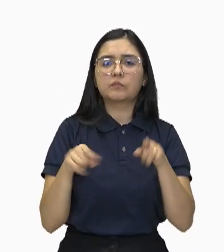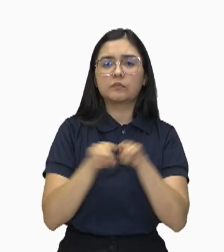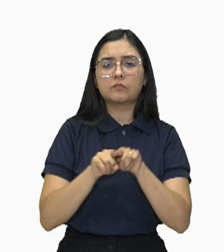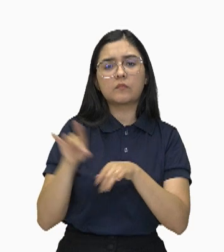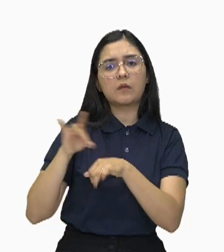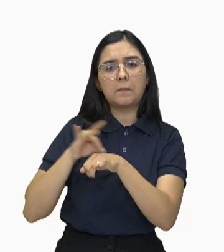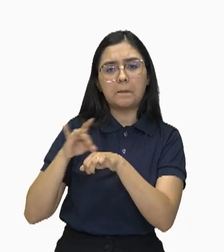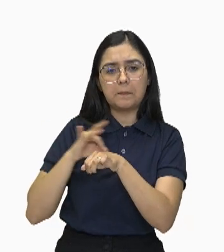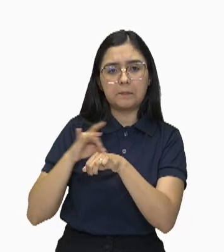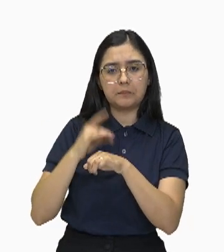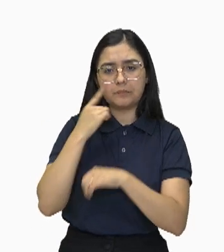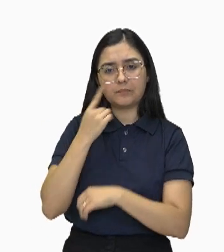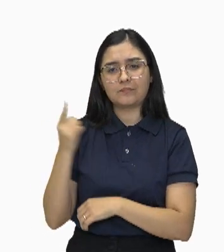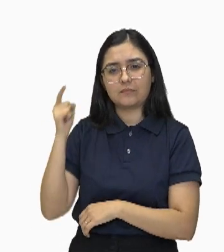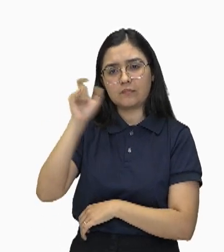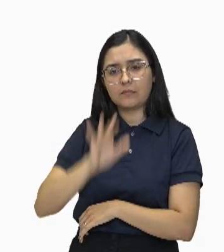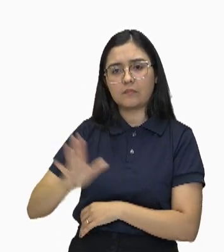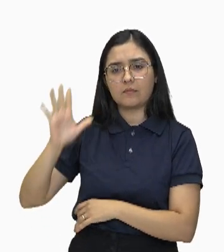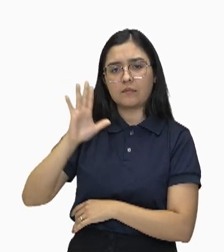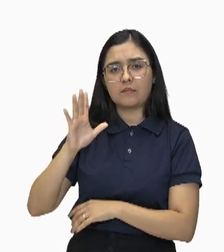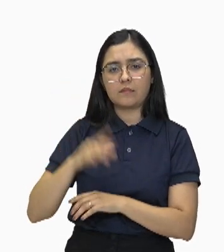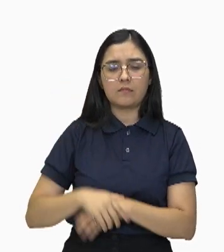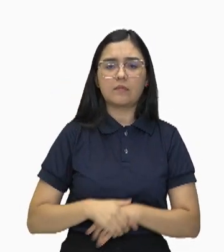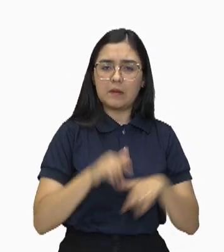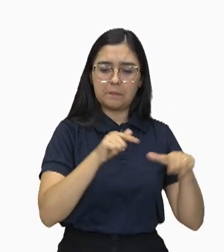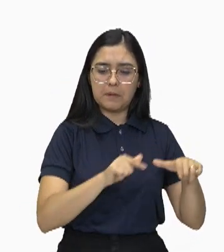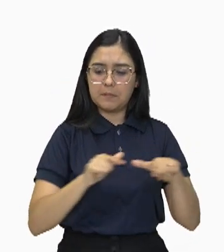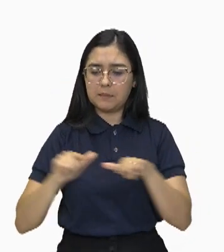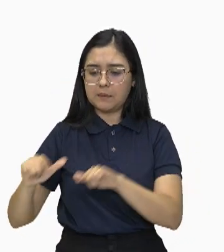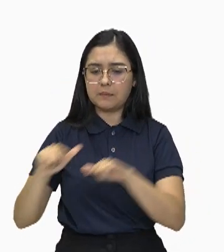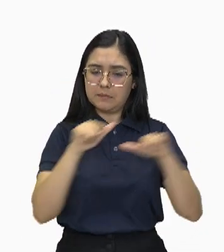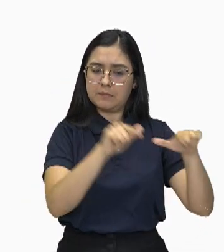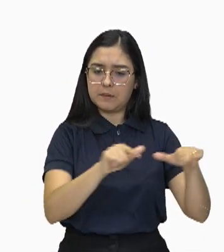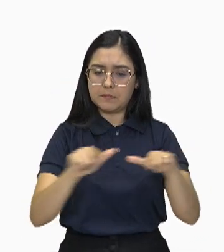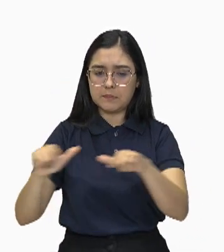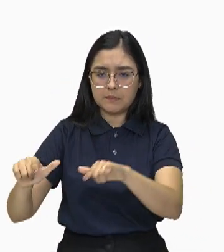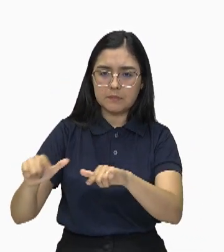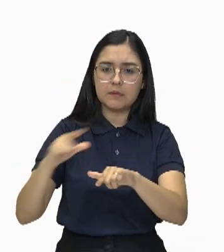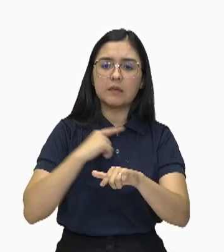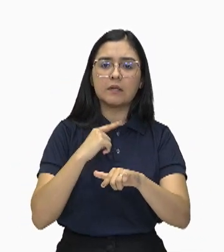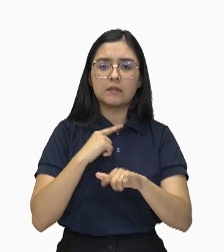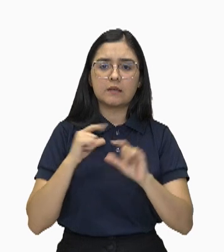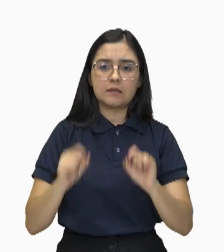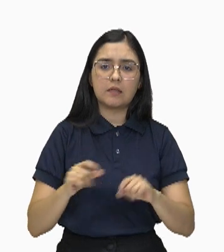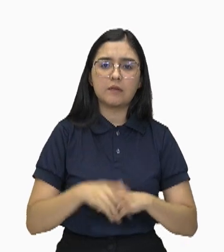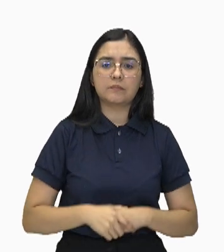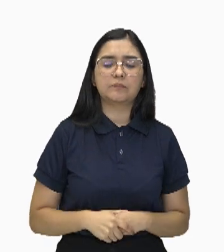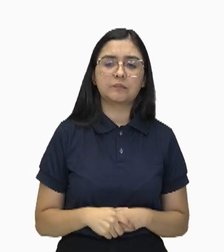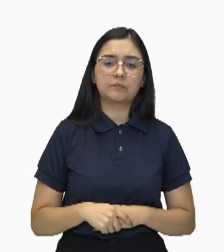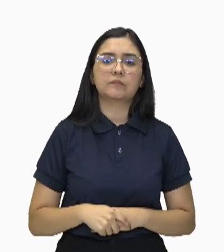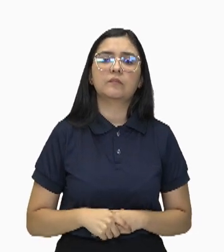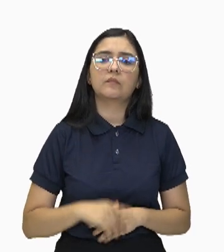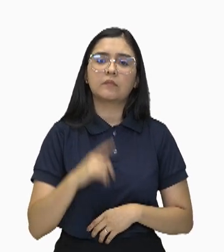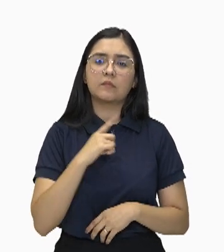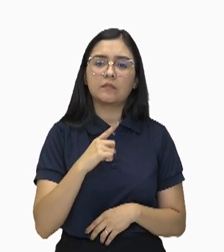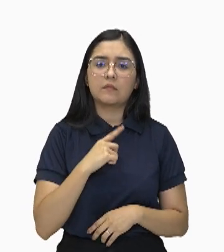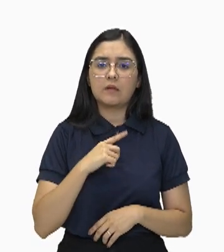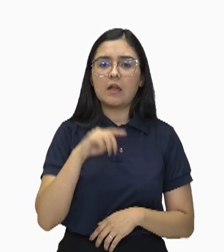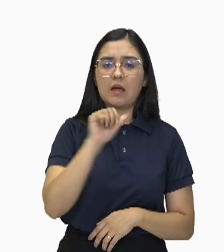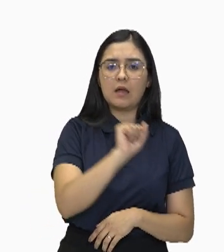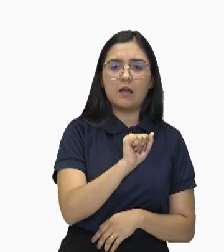tradicionalmente brancas e pretas. Cada casa é identificada por uma coordenada única, como A1